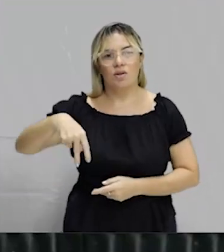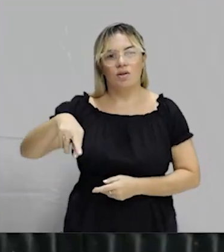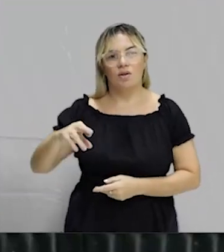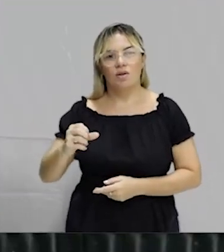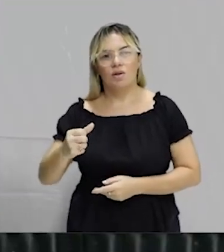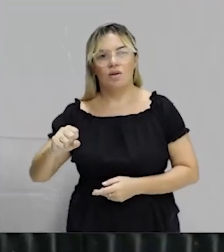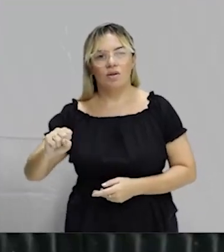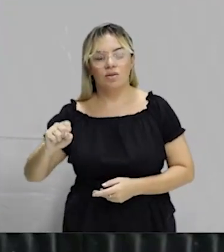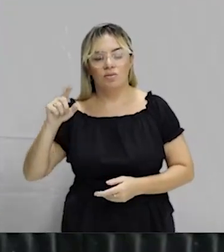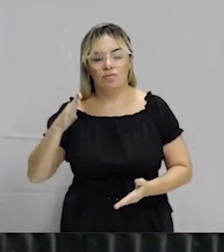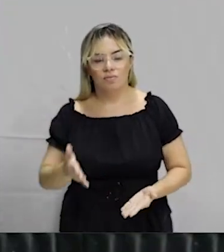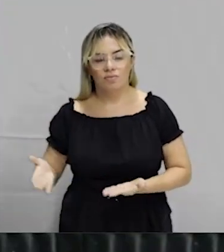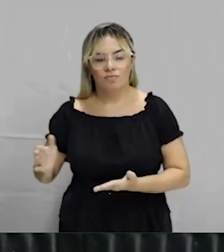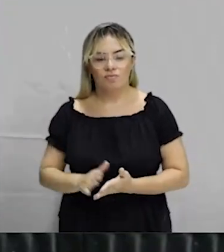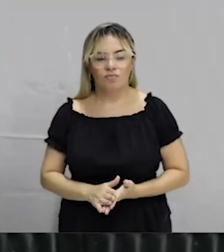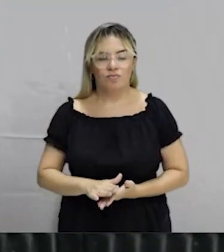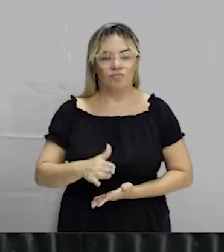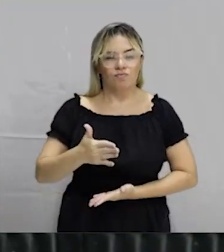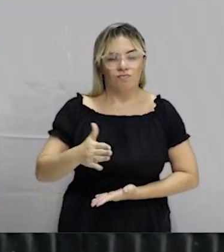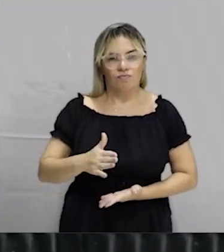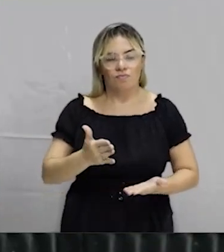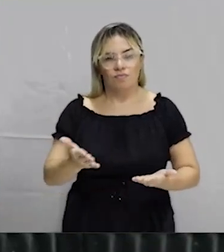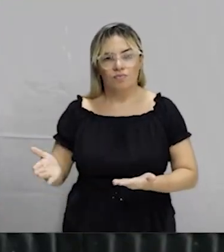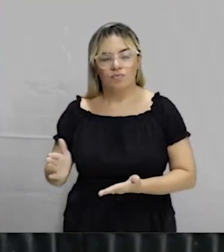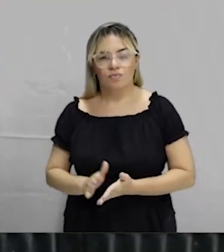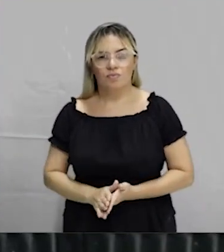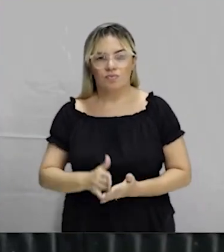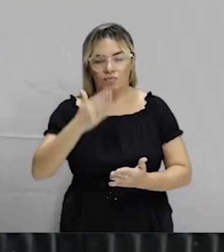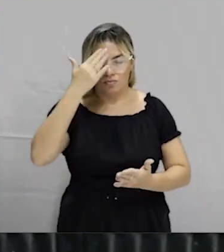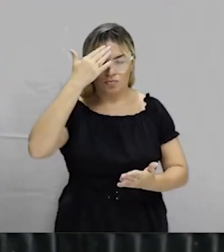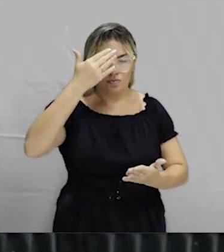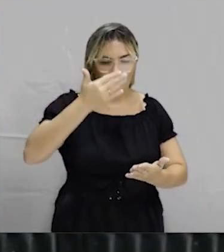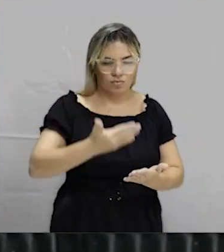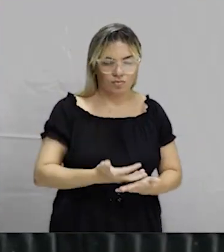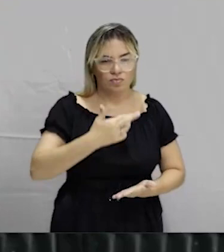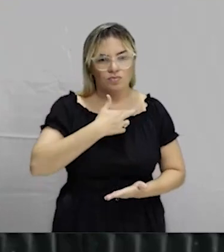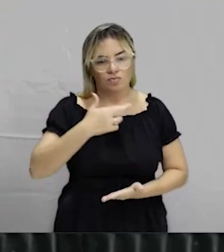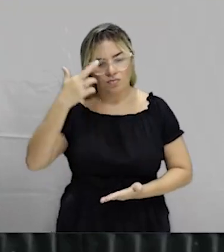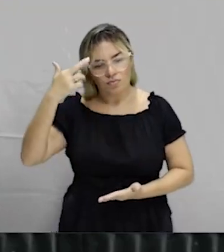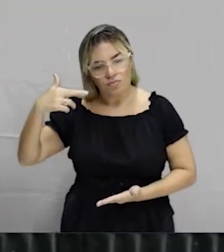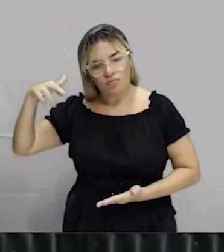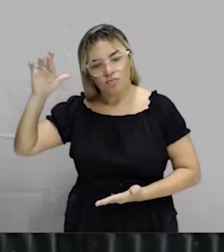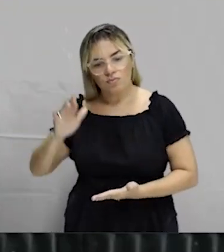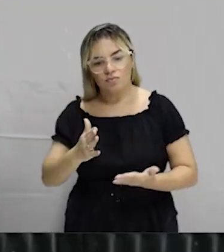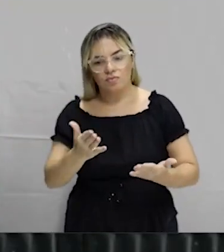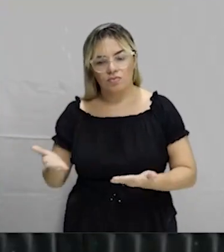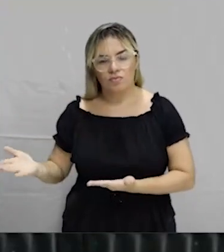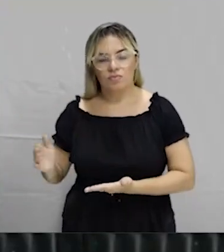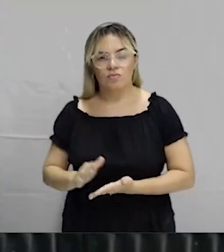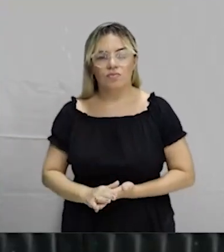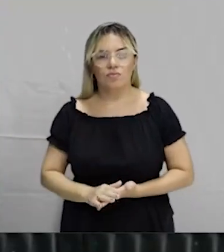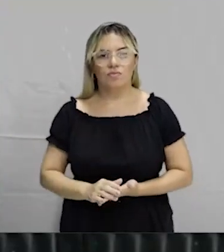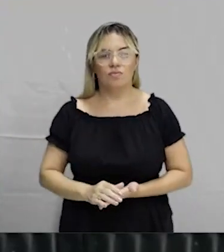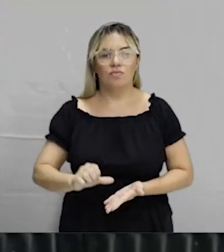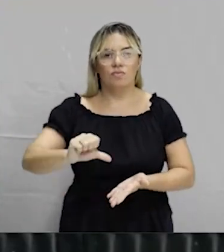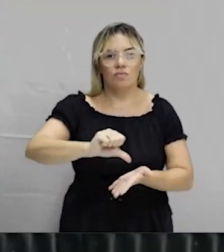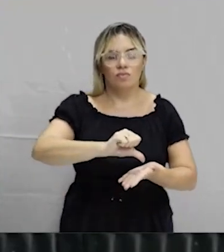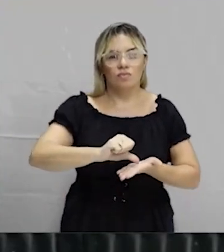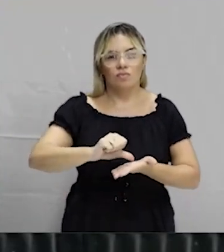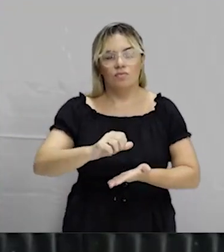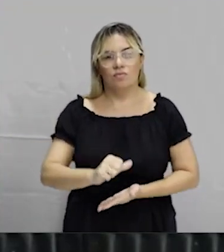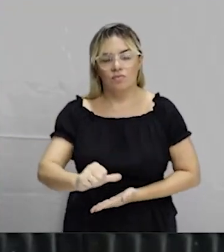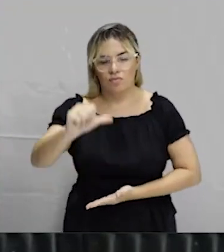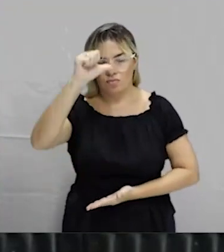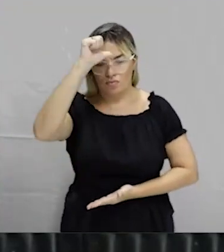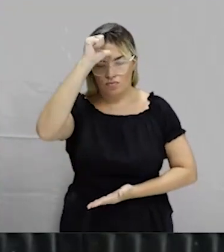150 mil adeptos aproximadamente, atualmente, na região iraniana e na Índia, que são adeptos